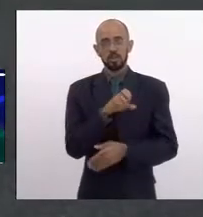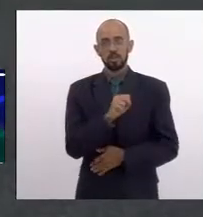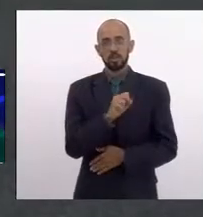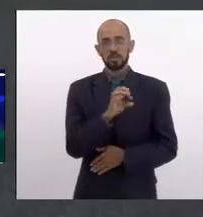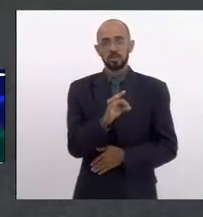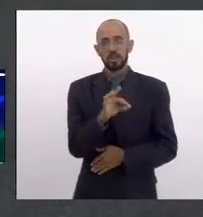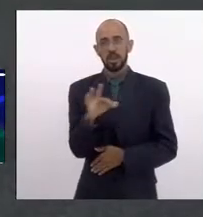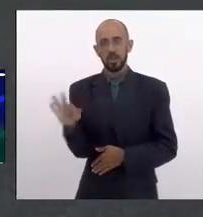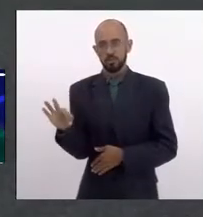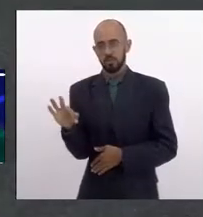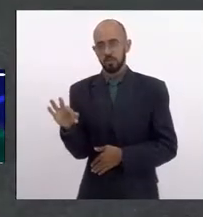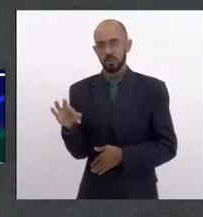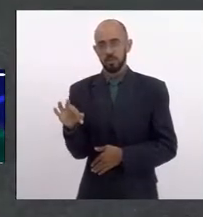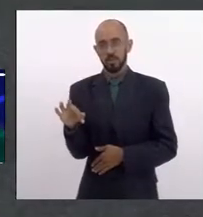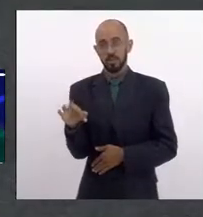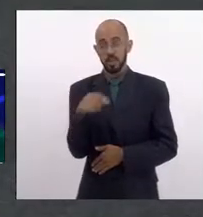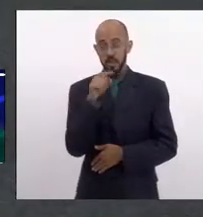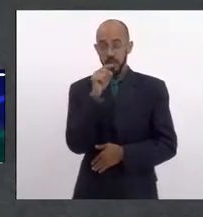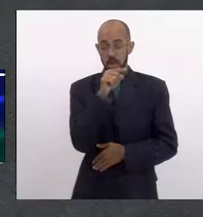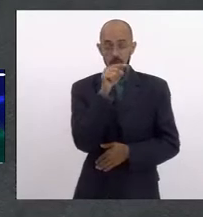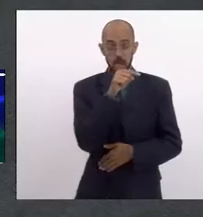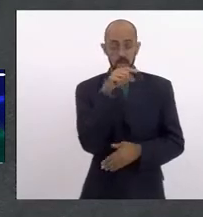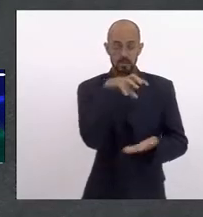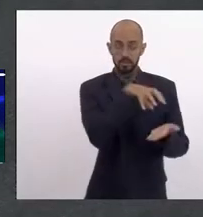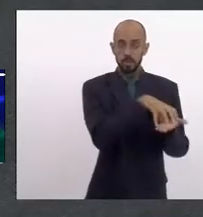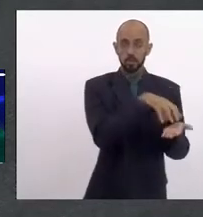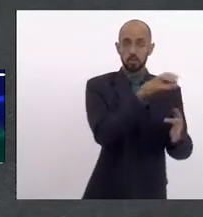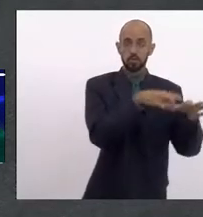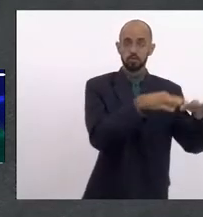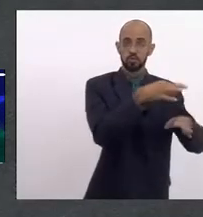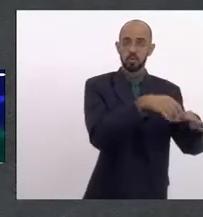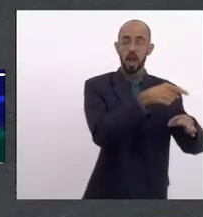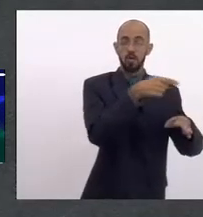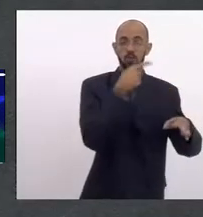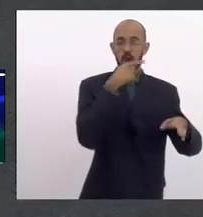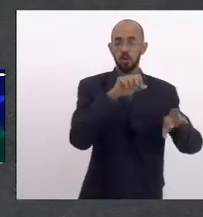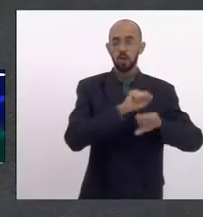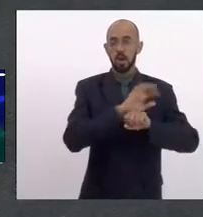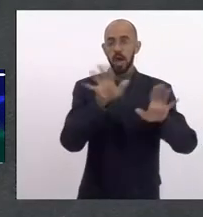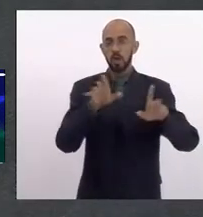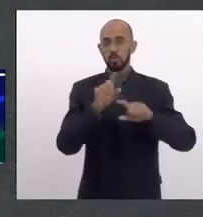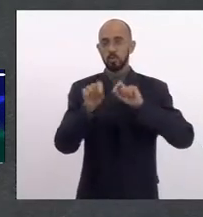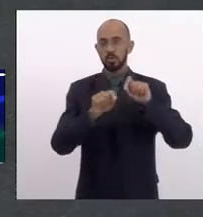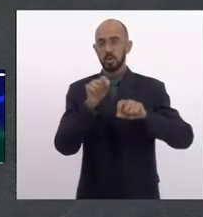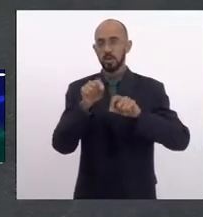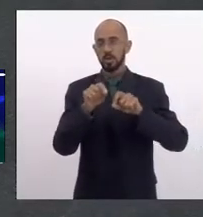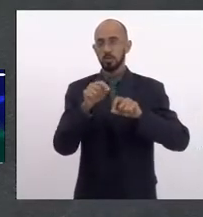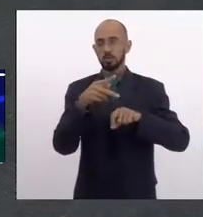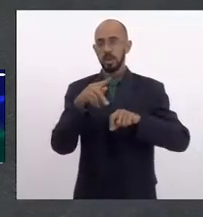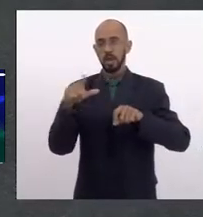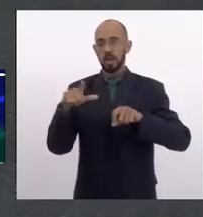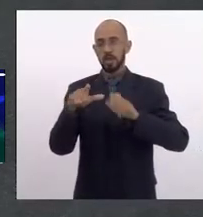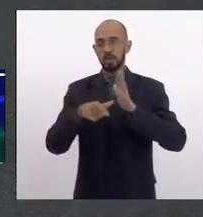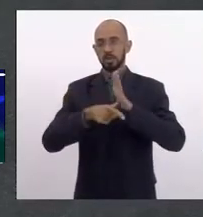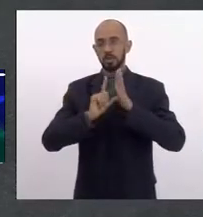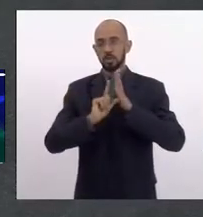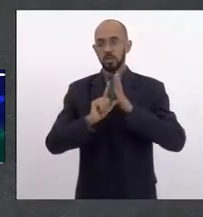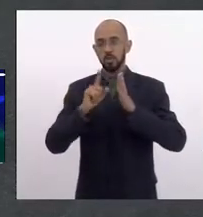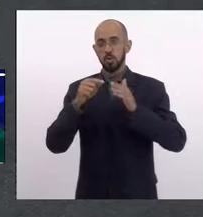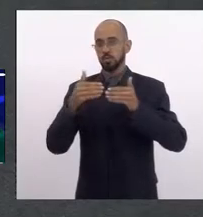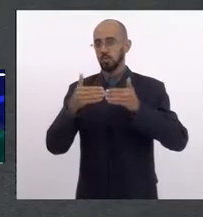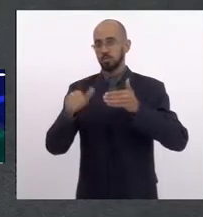Foi bastante Claro e explícito ele disse que o projeto é anterior era inconstitucional